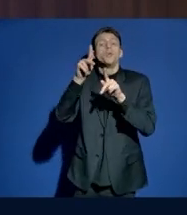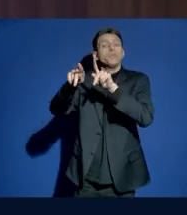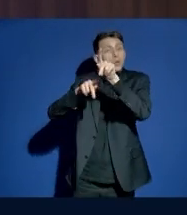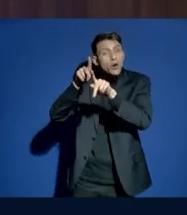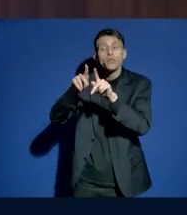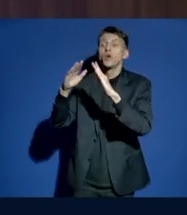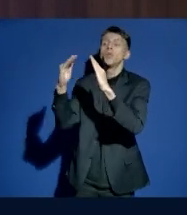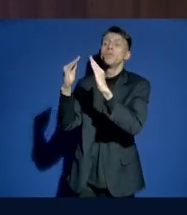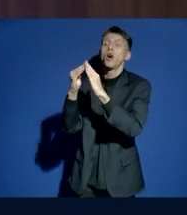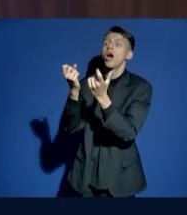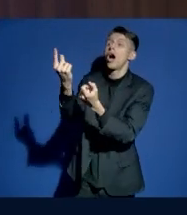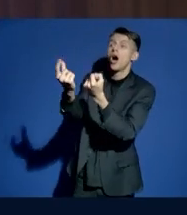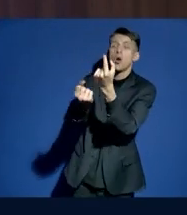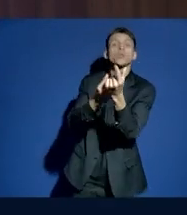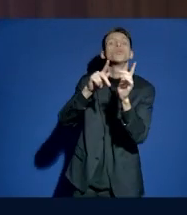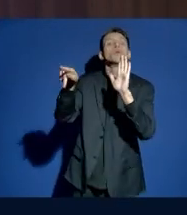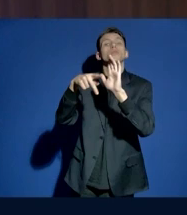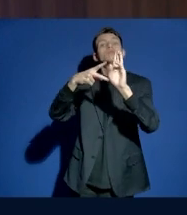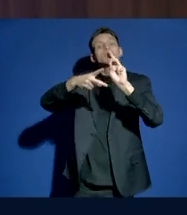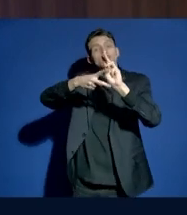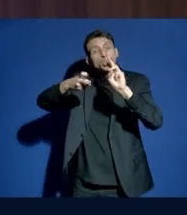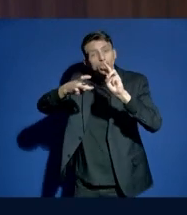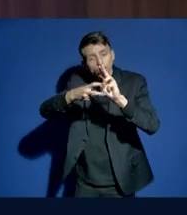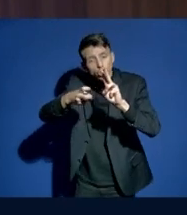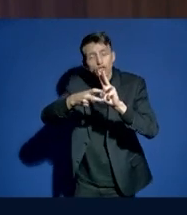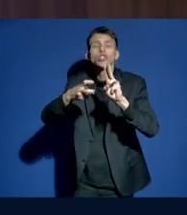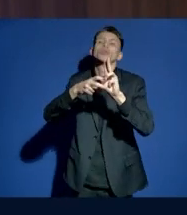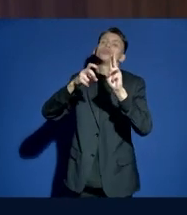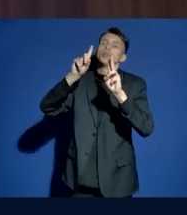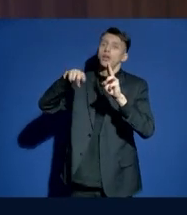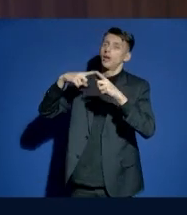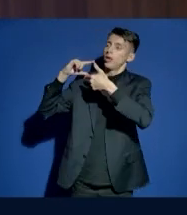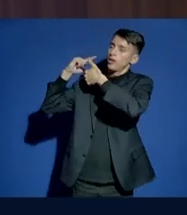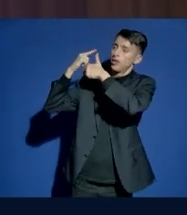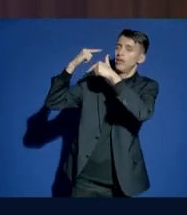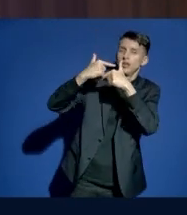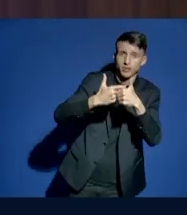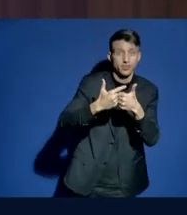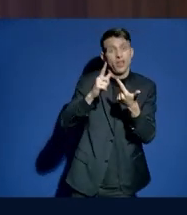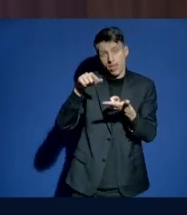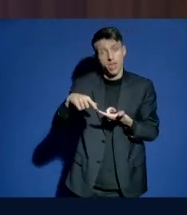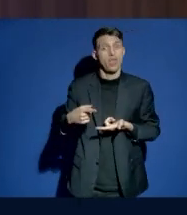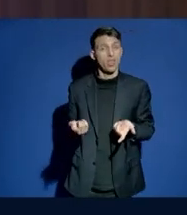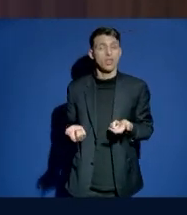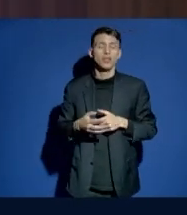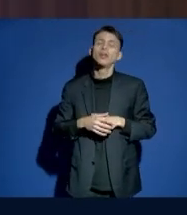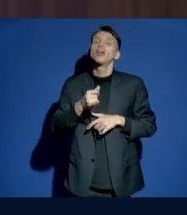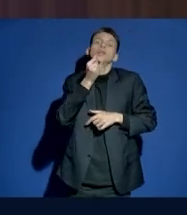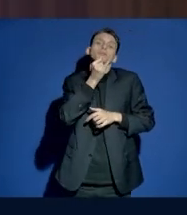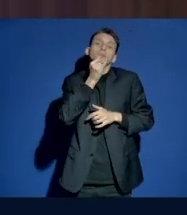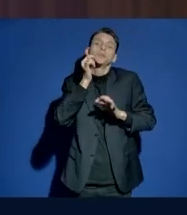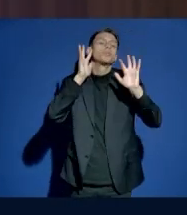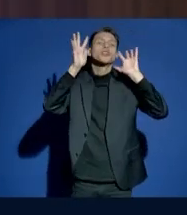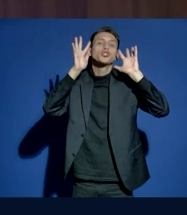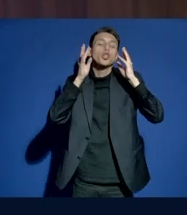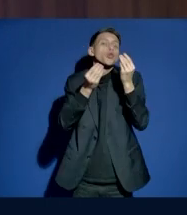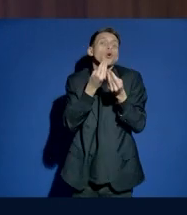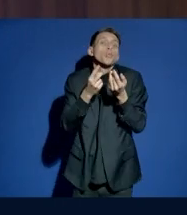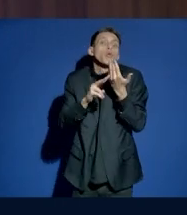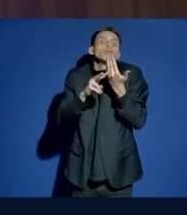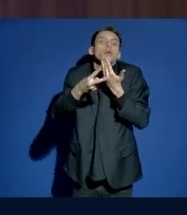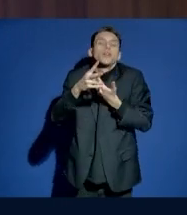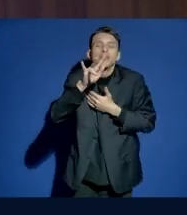algumas pessoas que se declararam e que são descendentes de povos originárias Como pode dizer que isso vai